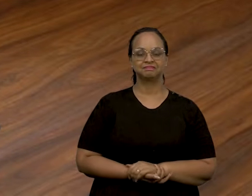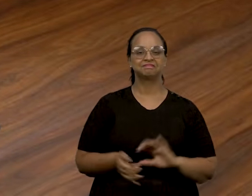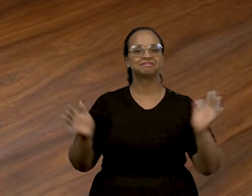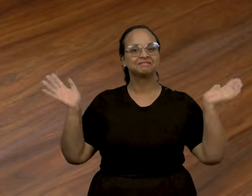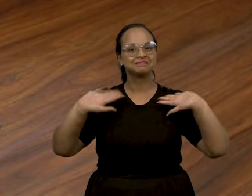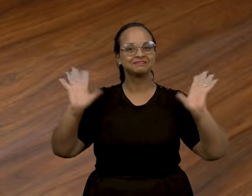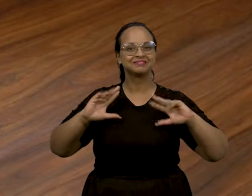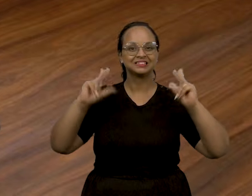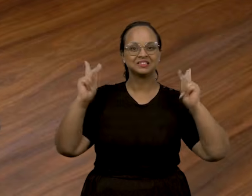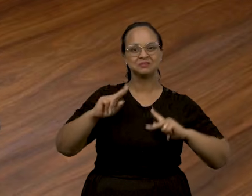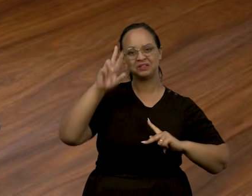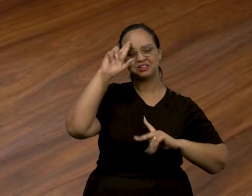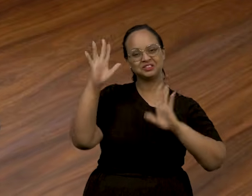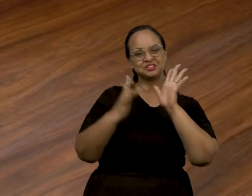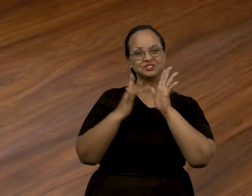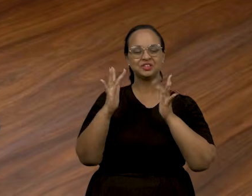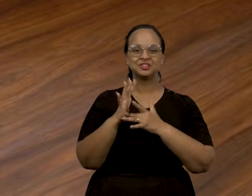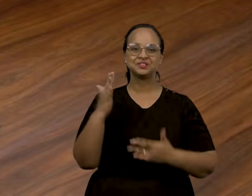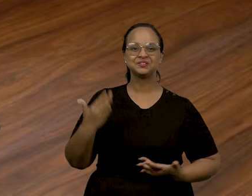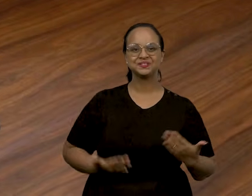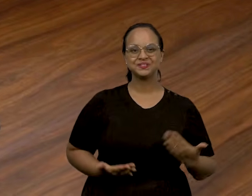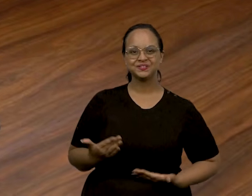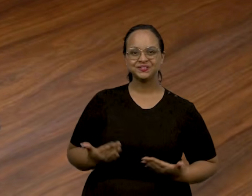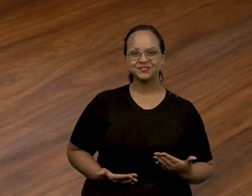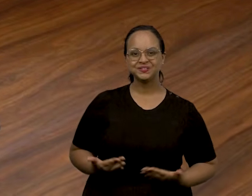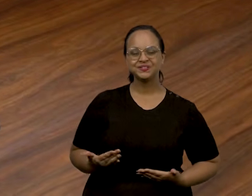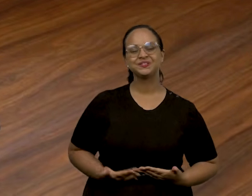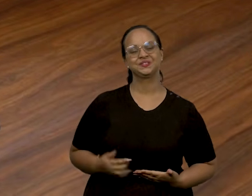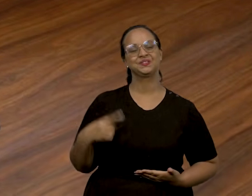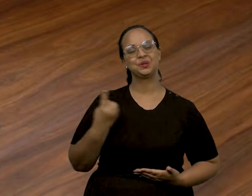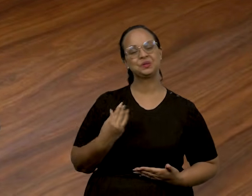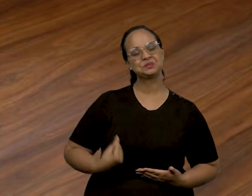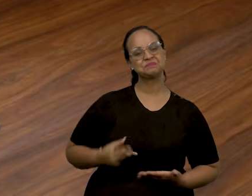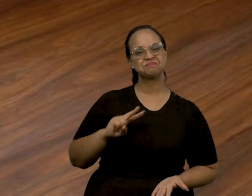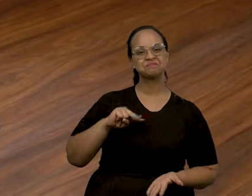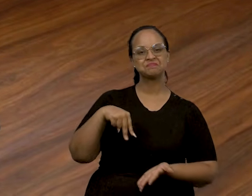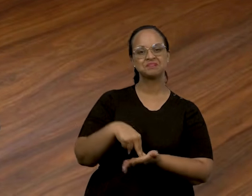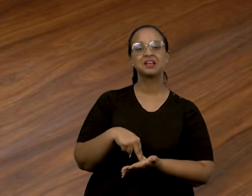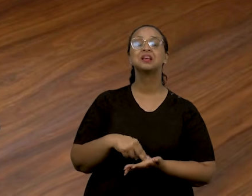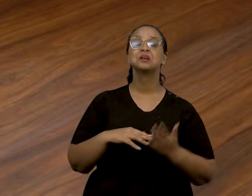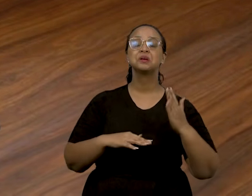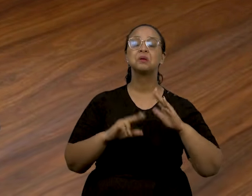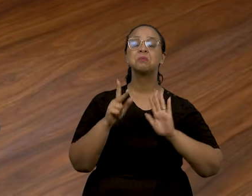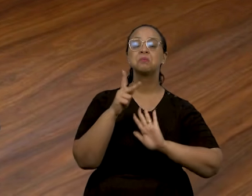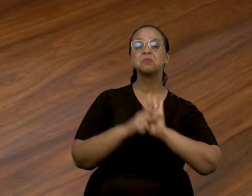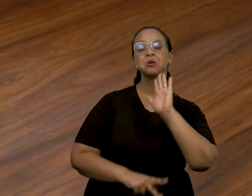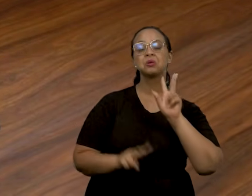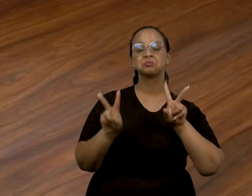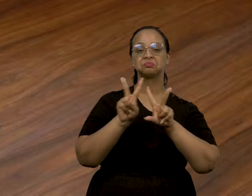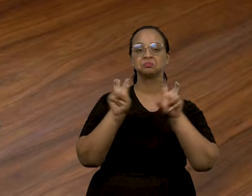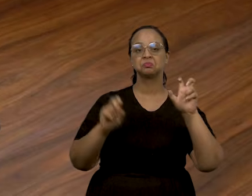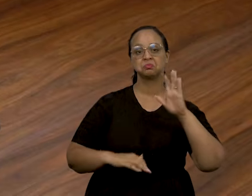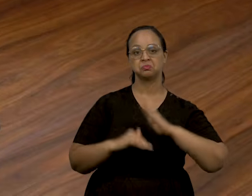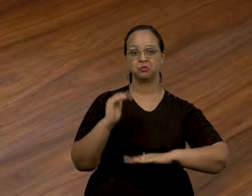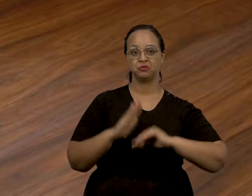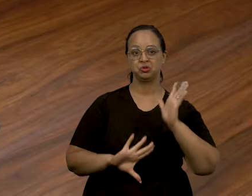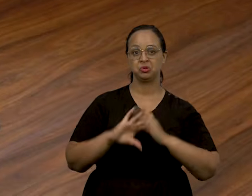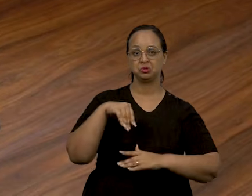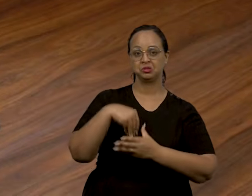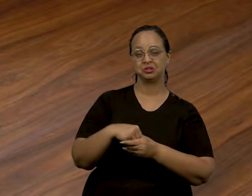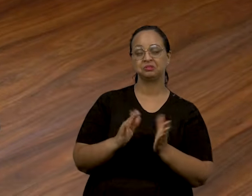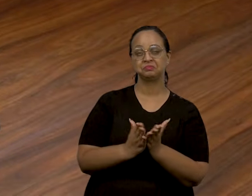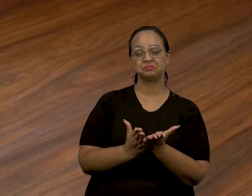Olá, paz do Senhor Jesus, aos meus irmãos. Estamos aqui no programa Profissões Bíblicas. É um programa que faz